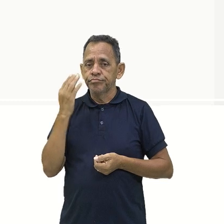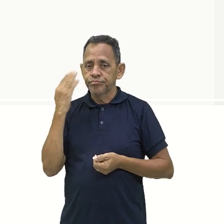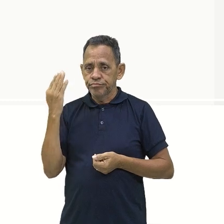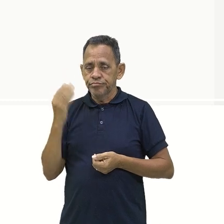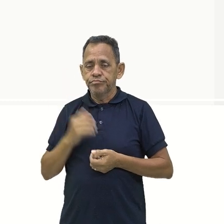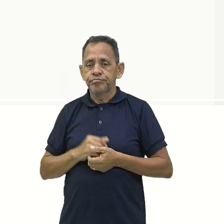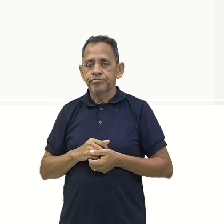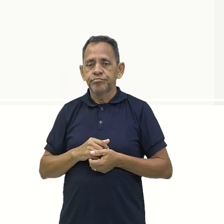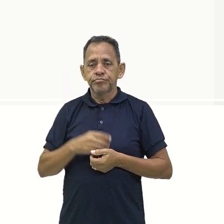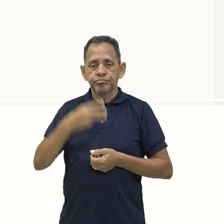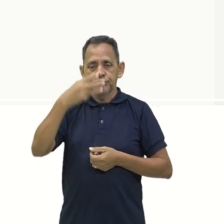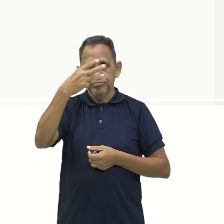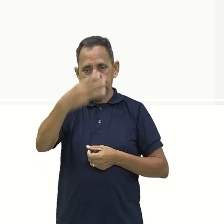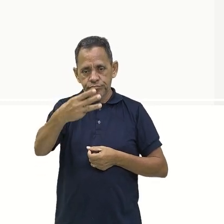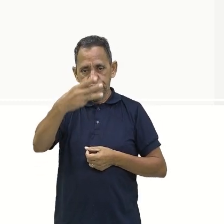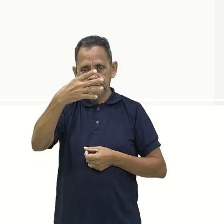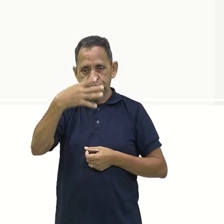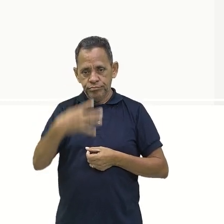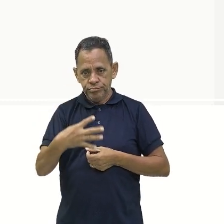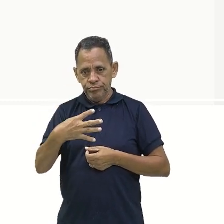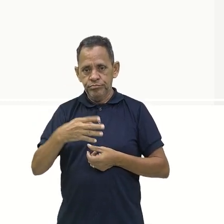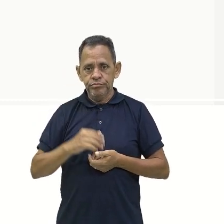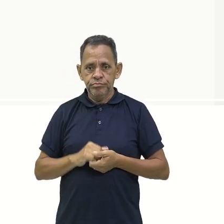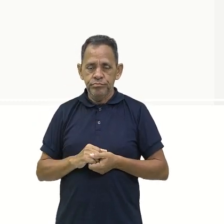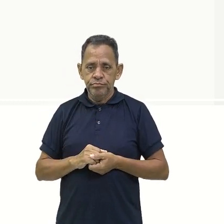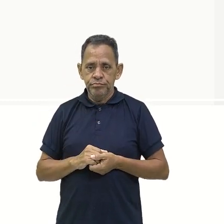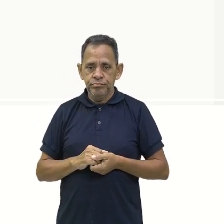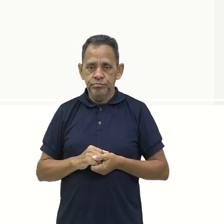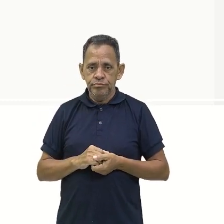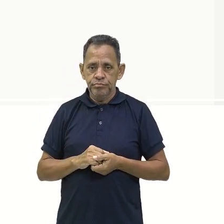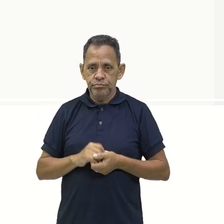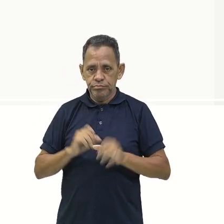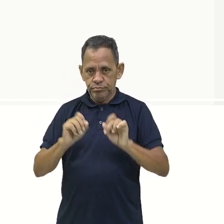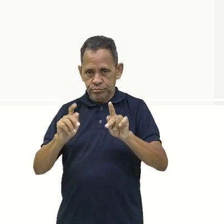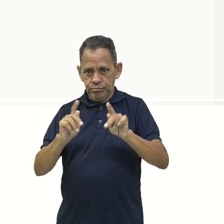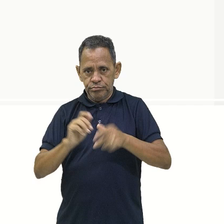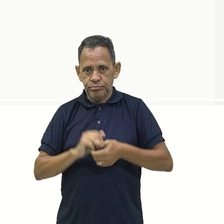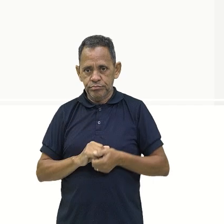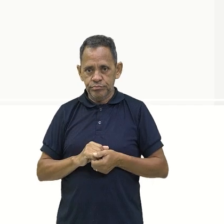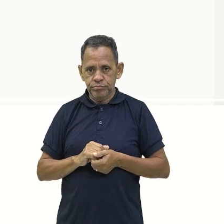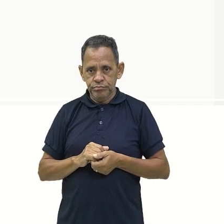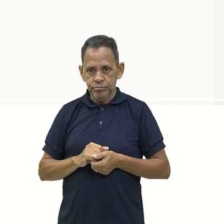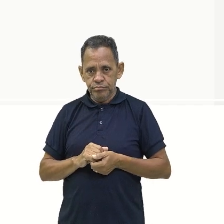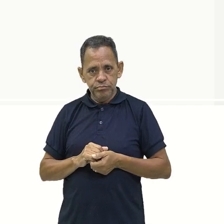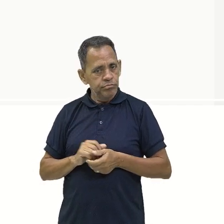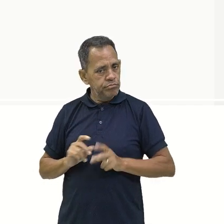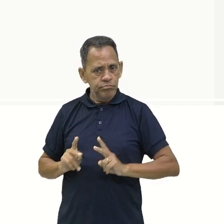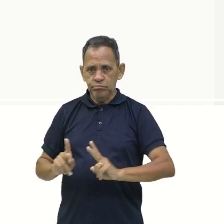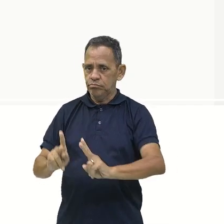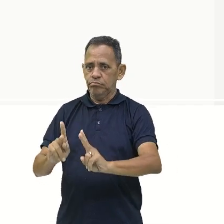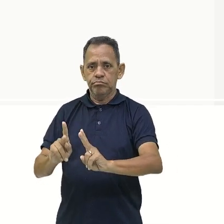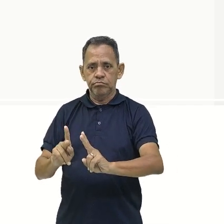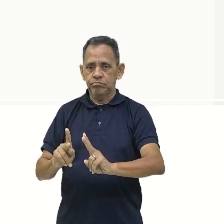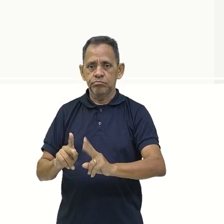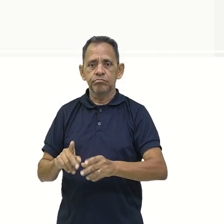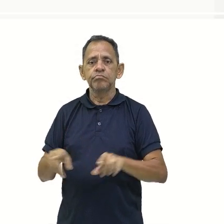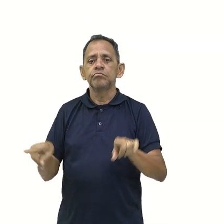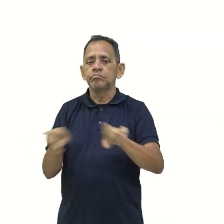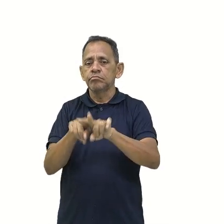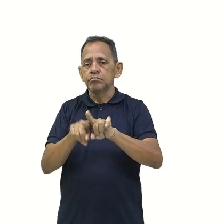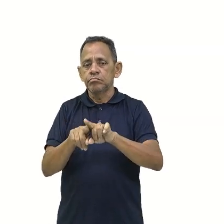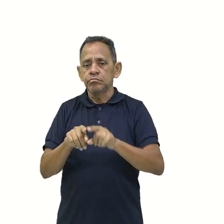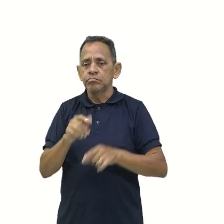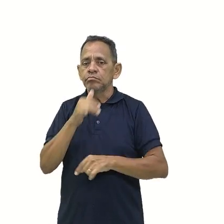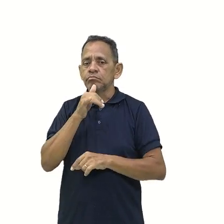sobraria 3 sobre 4. Tá bom? E assim por diante. A mesma coisa valeria se